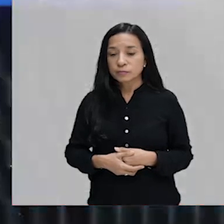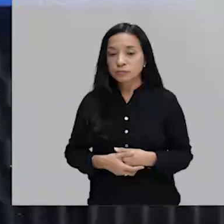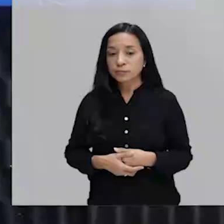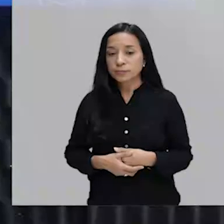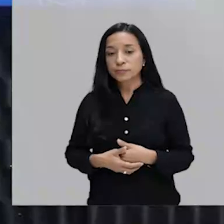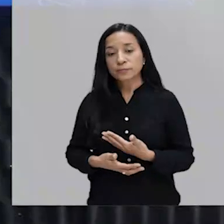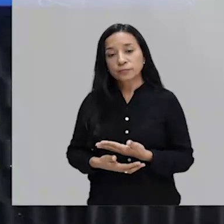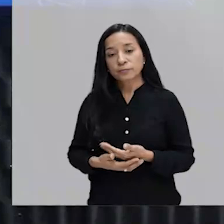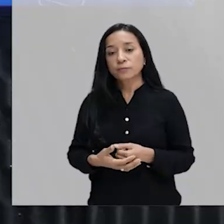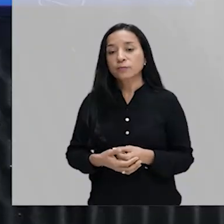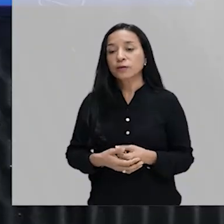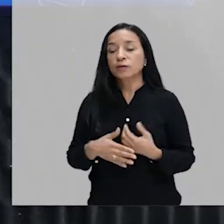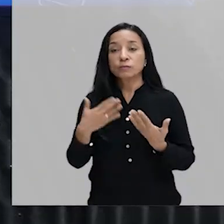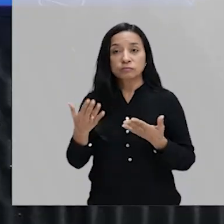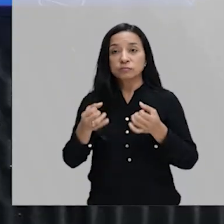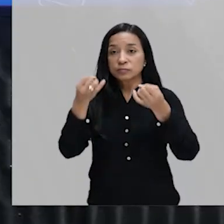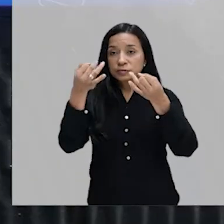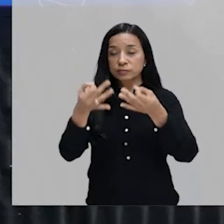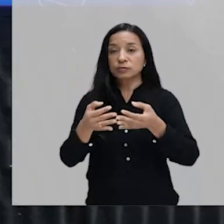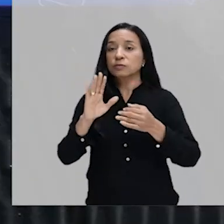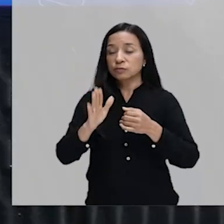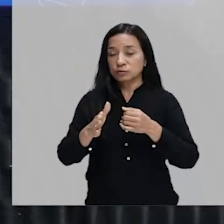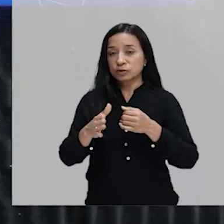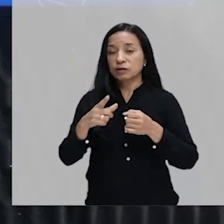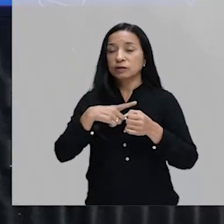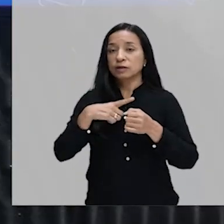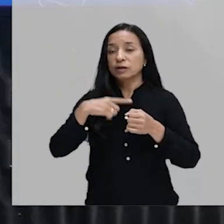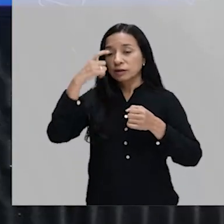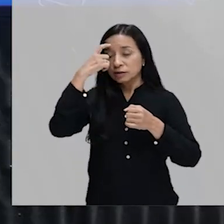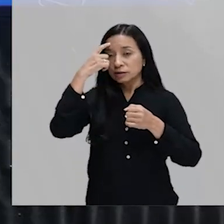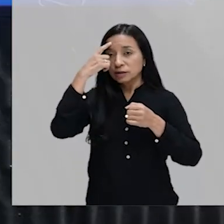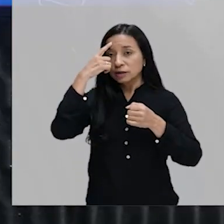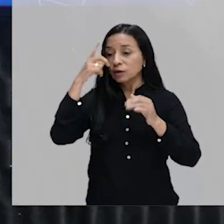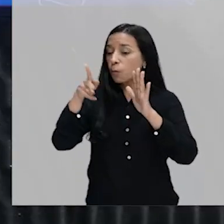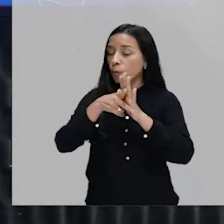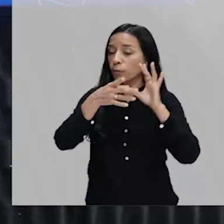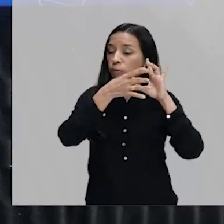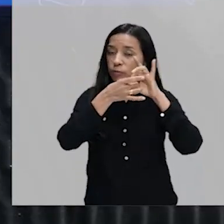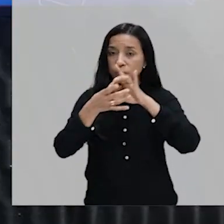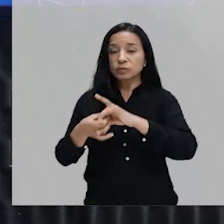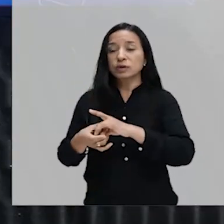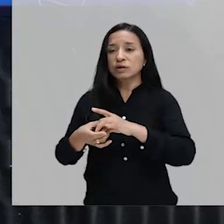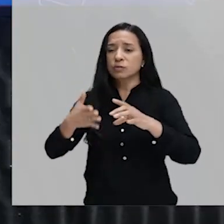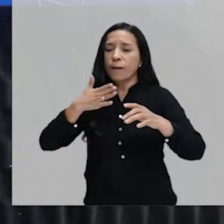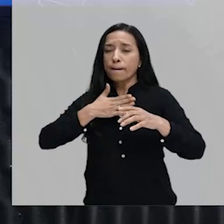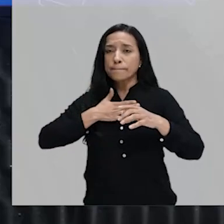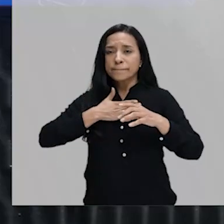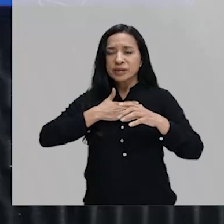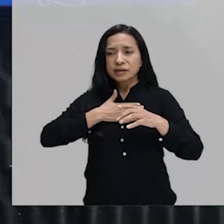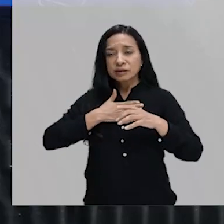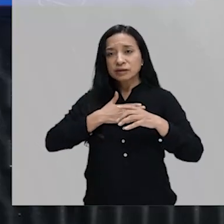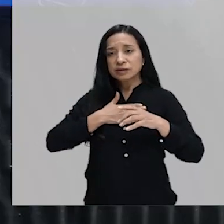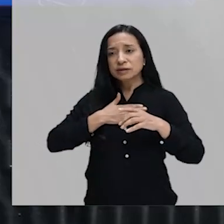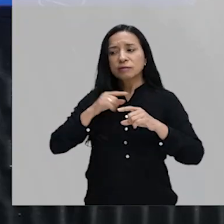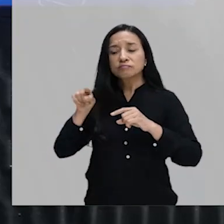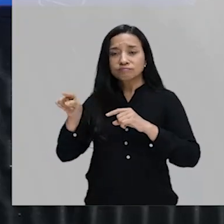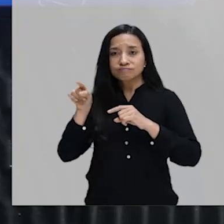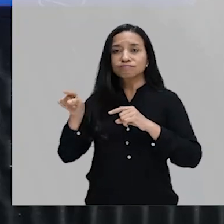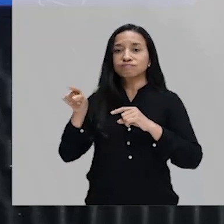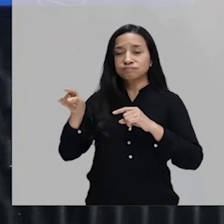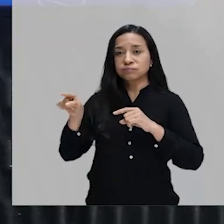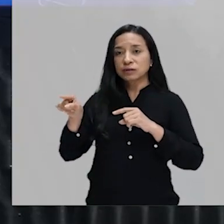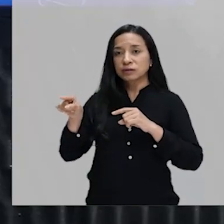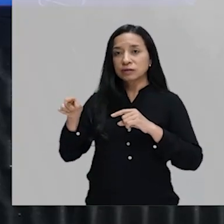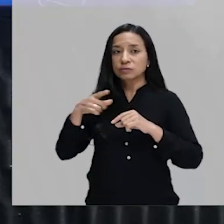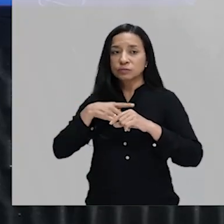de posse, né? Então, como eu falei para vocês, já dá essa ideia, o próprio contexto, né? Ela é minha, aquela, né? Então, já estou